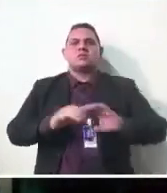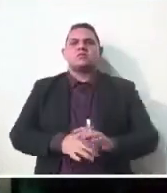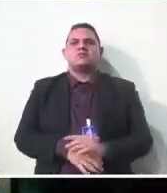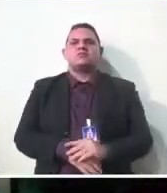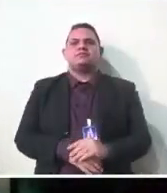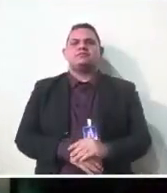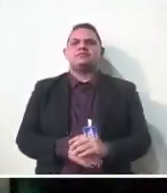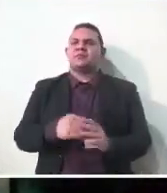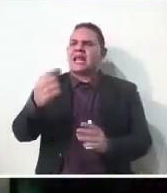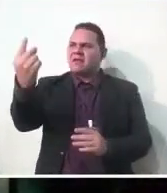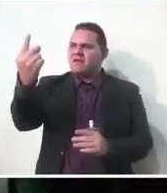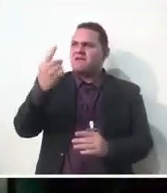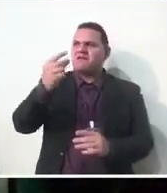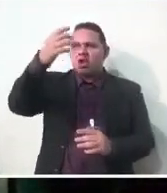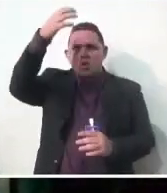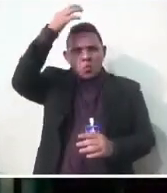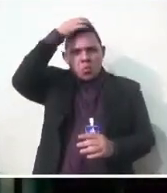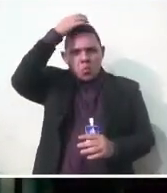e deixai entrar o rei da glória.